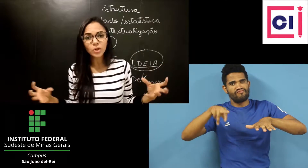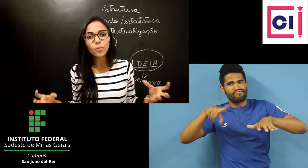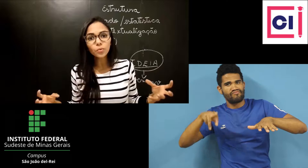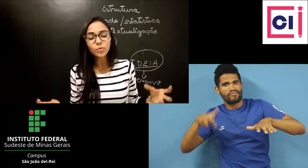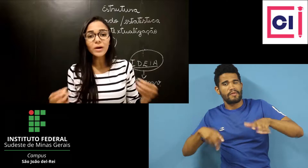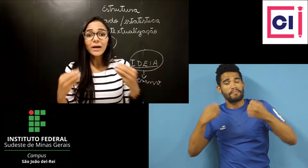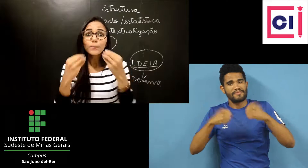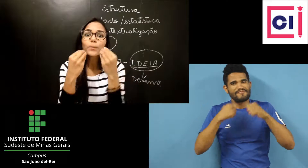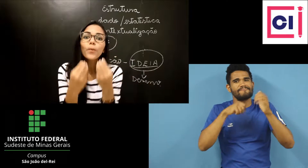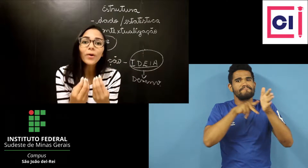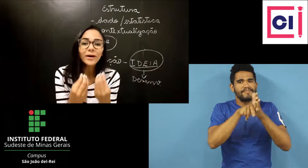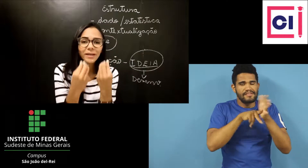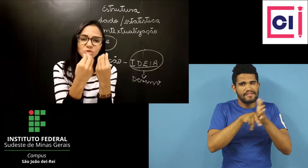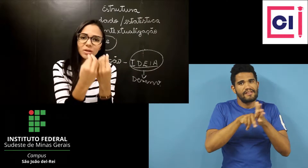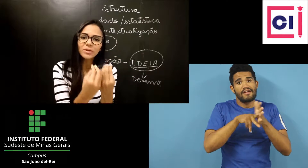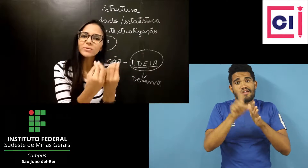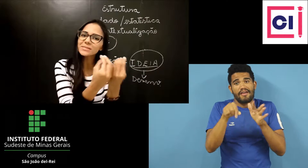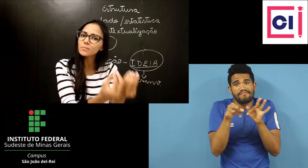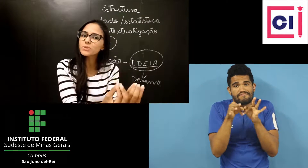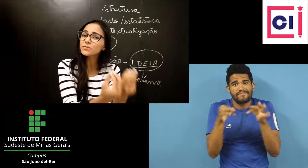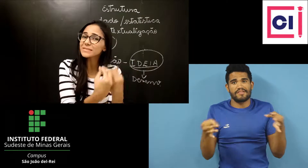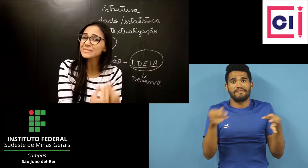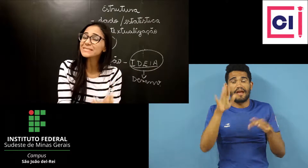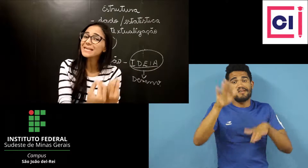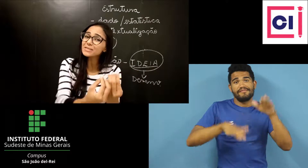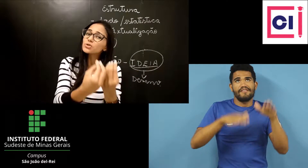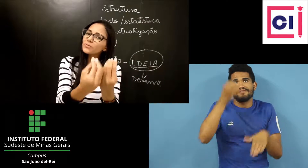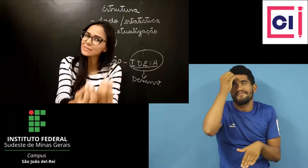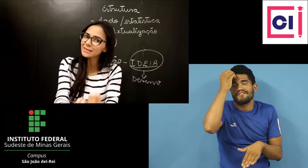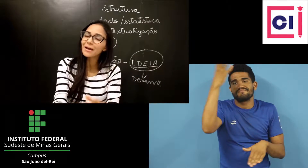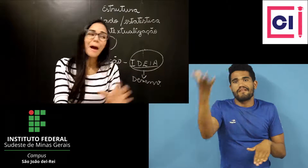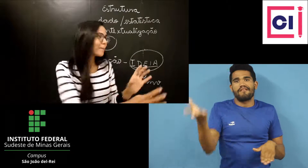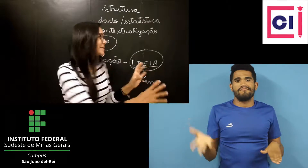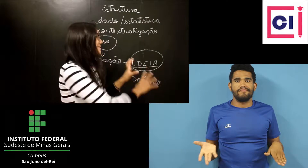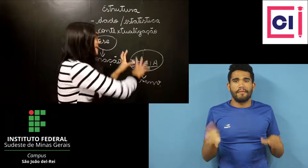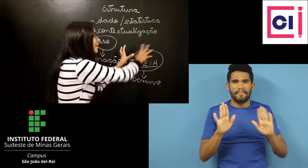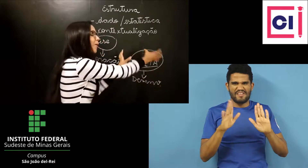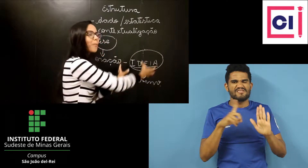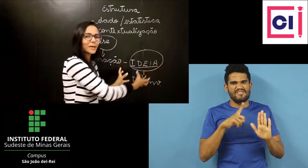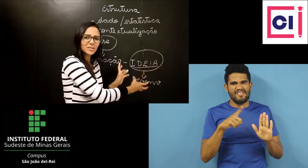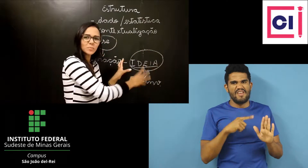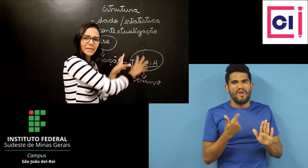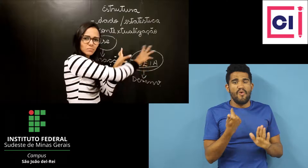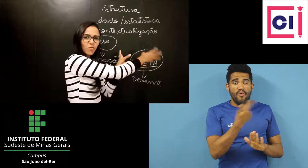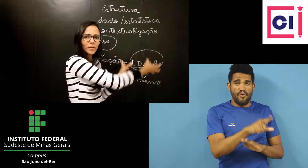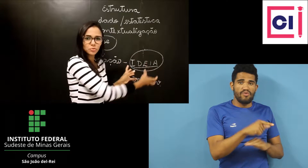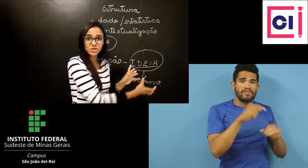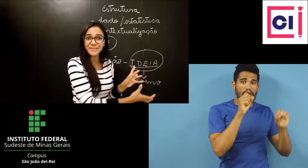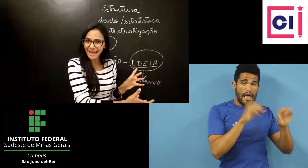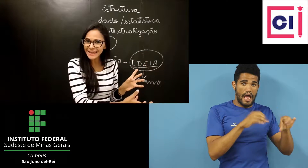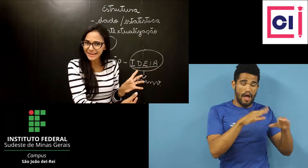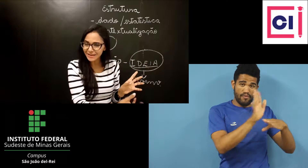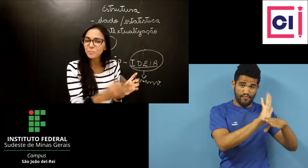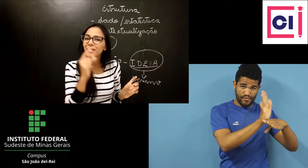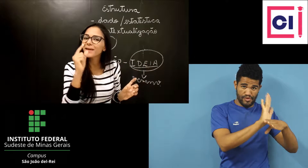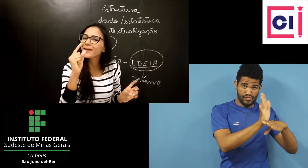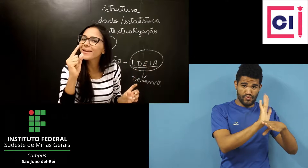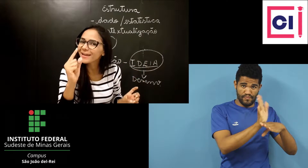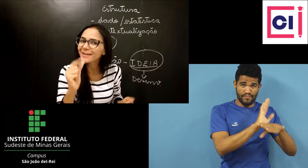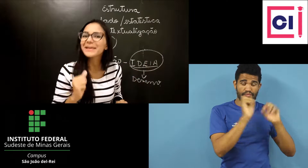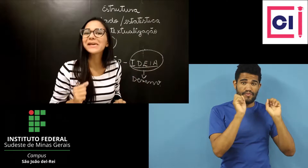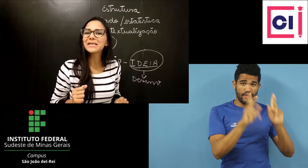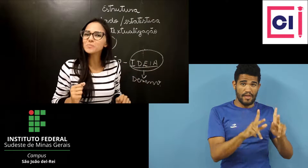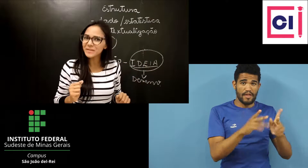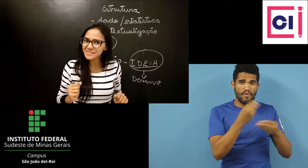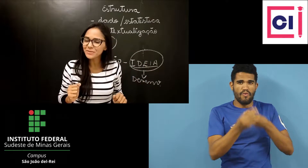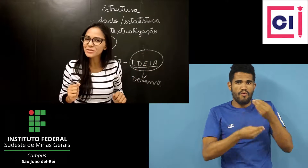de conteúdo por questionamentos simples que vocês esquecem de fazer. Mas essa aula completa sobre desenvolvimento de ideia